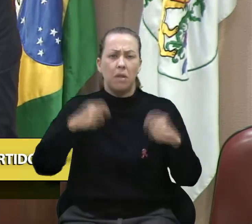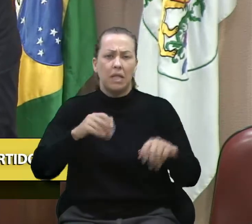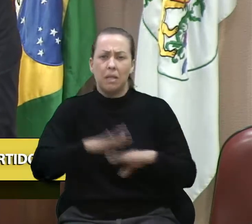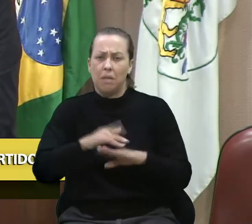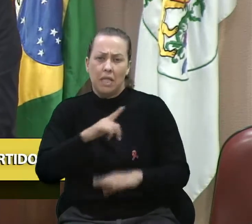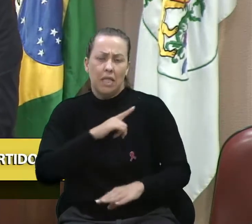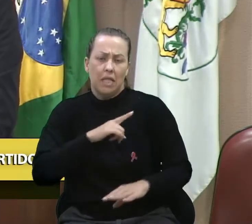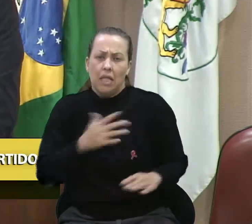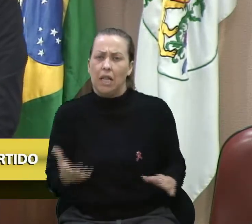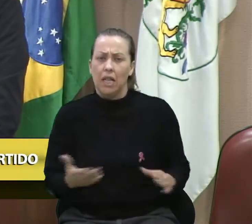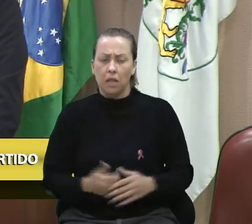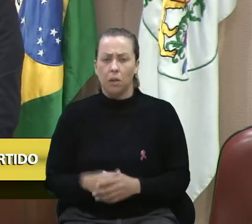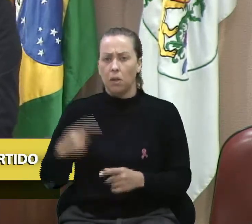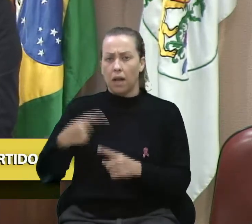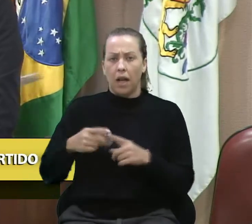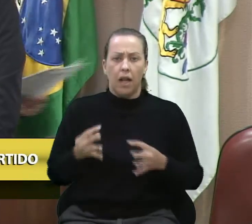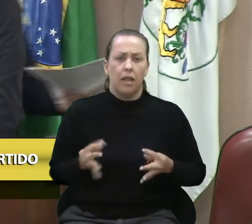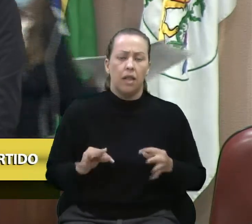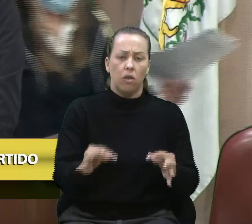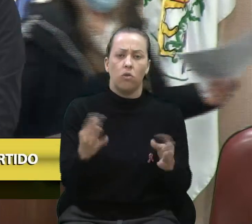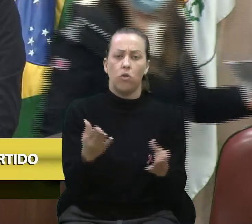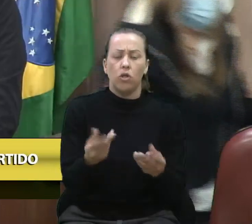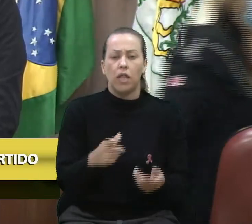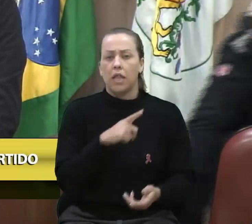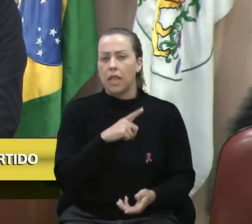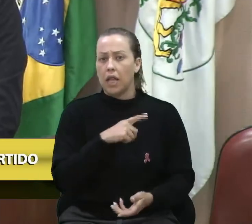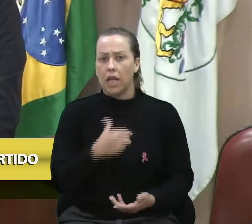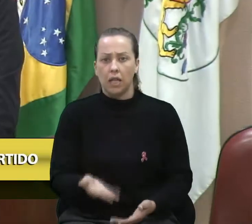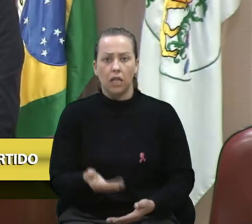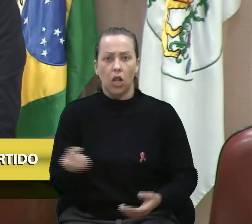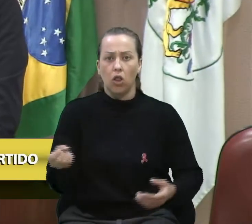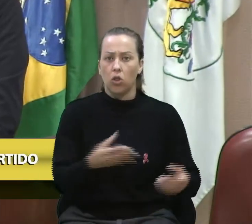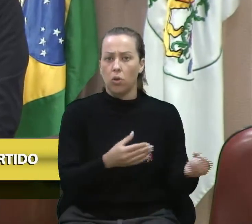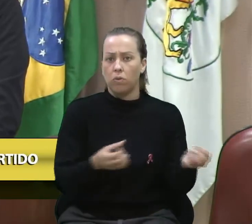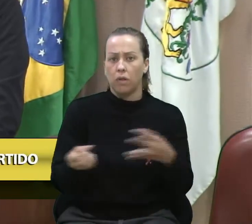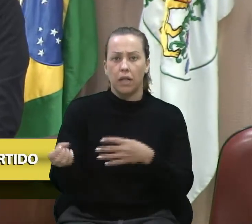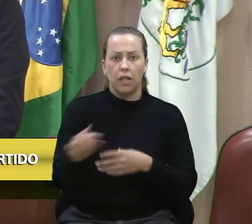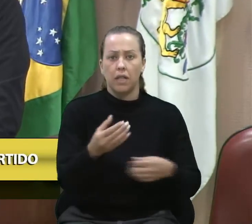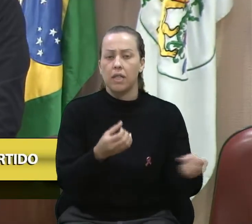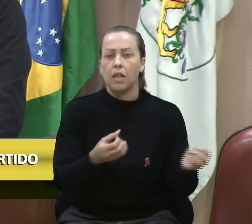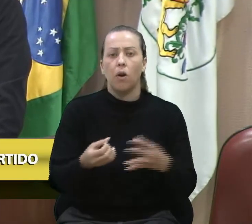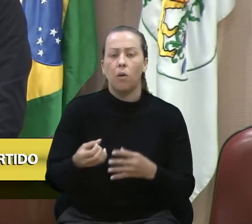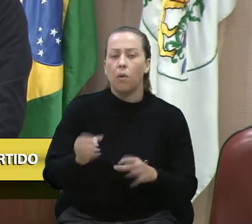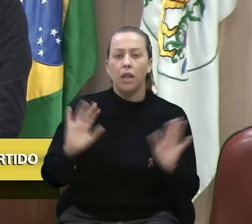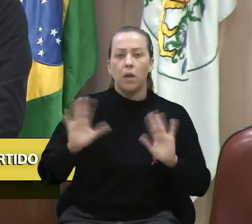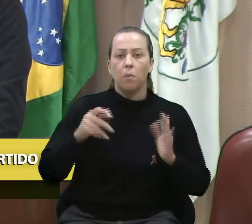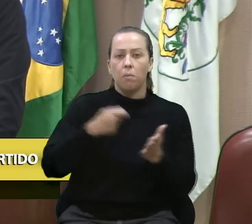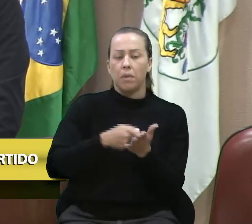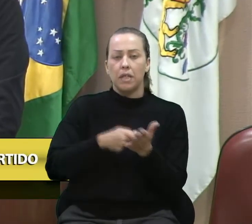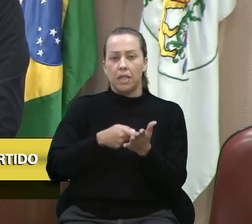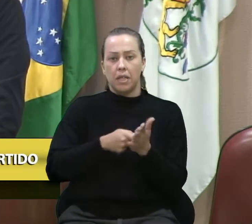necessário, né, vereador Cadori? A tecnologia nos trouxe inovações que já tornam isso não ser mais